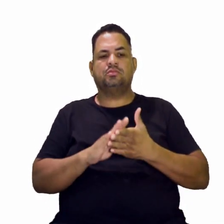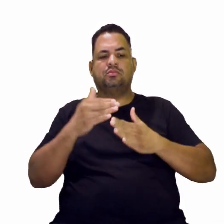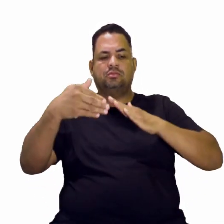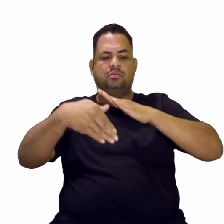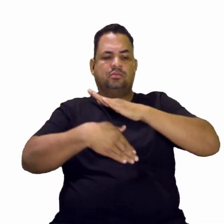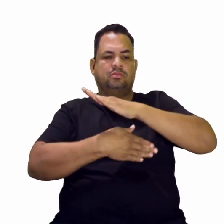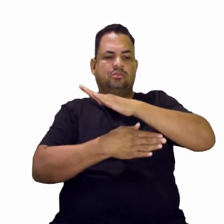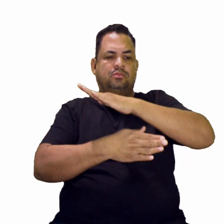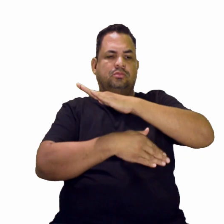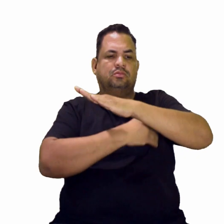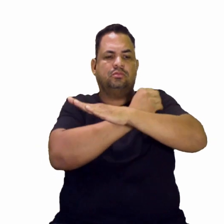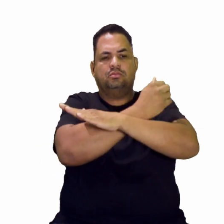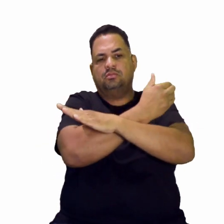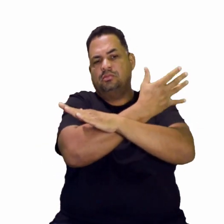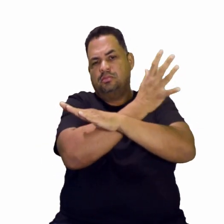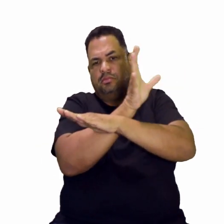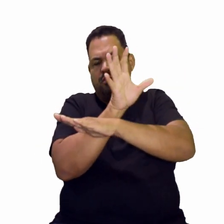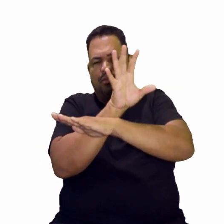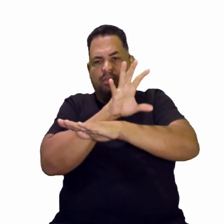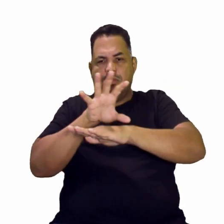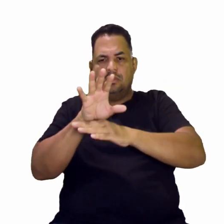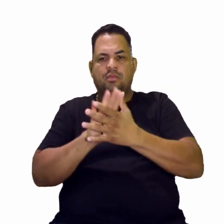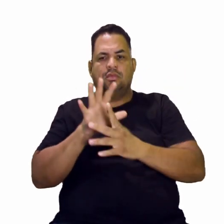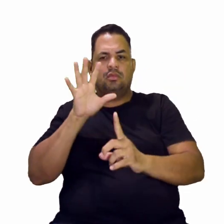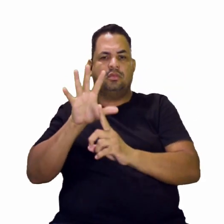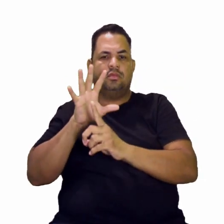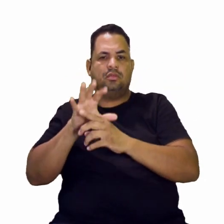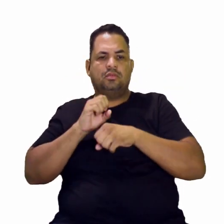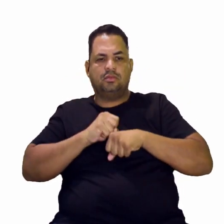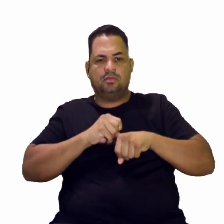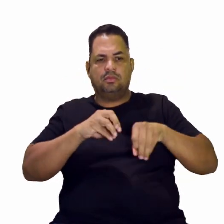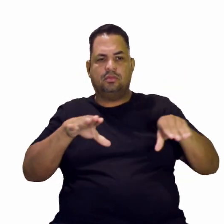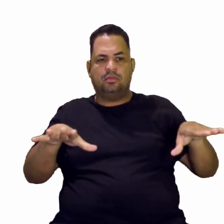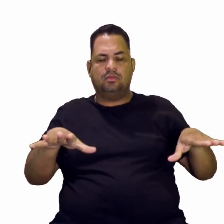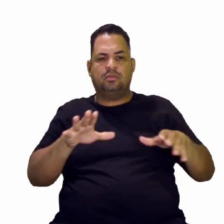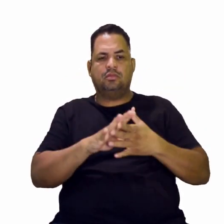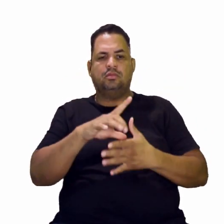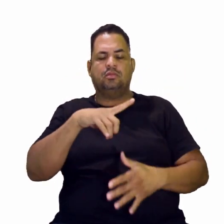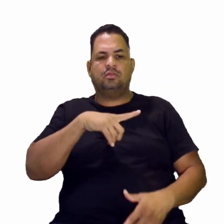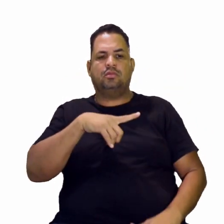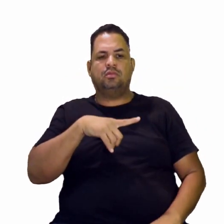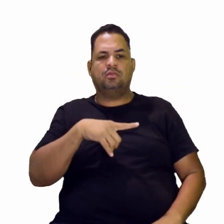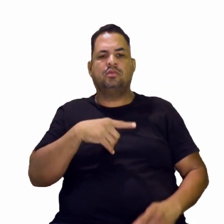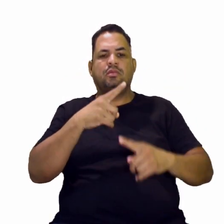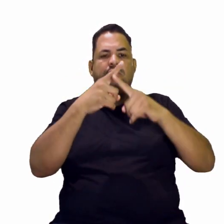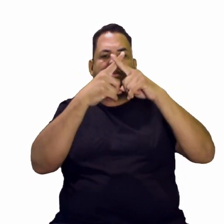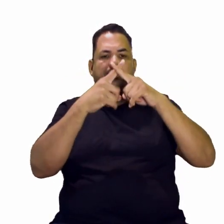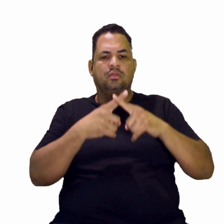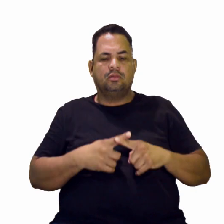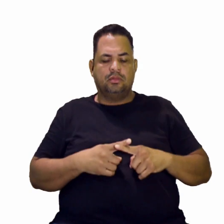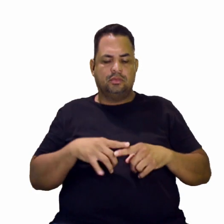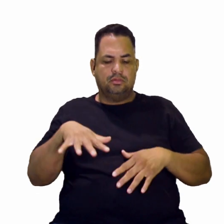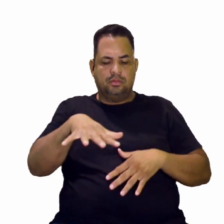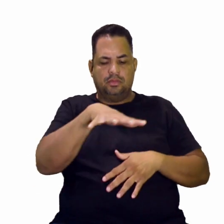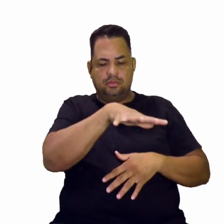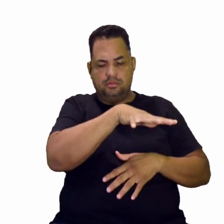nestes ecossistemas e que influenciam em sua distribuição e abundância, temos competição por